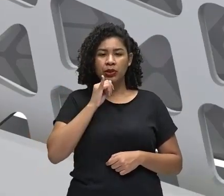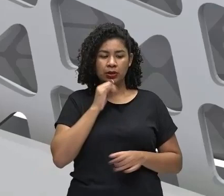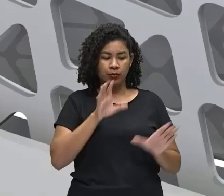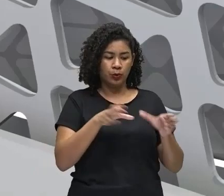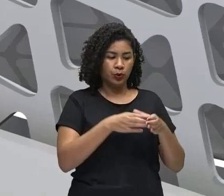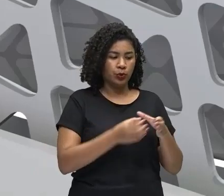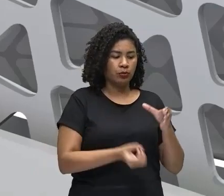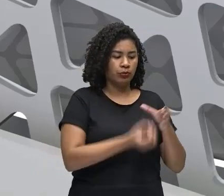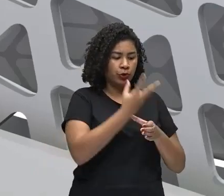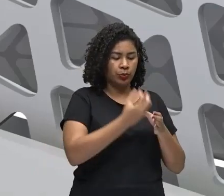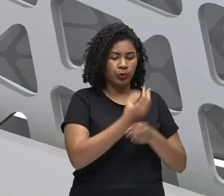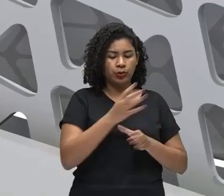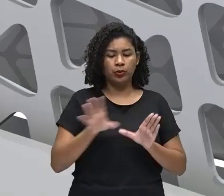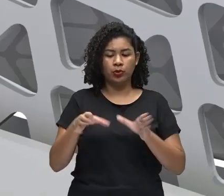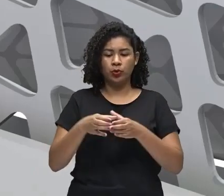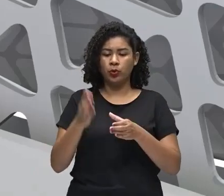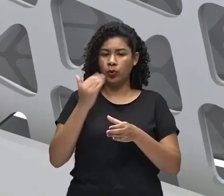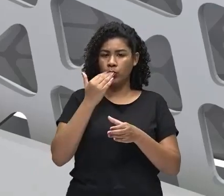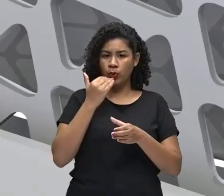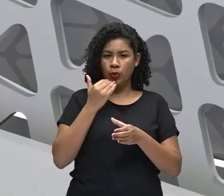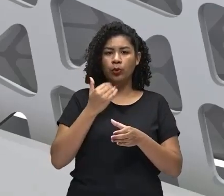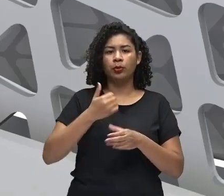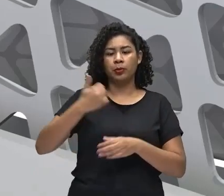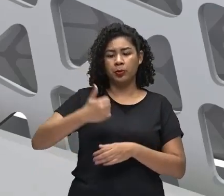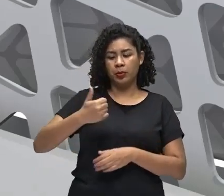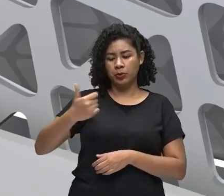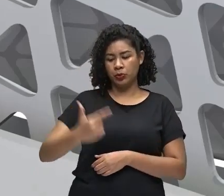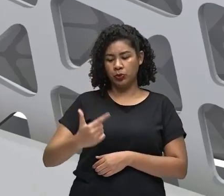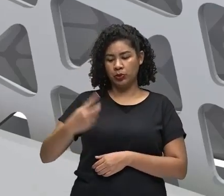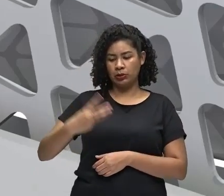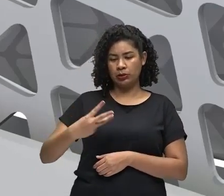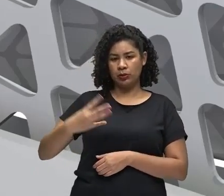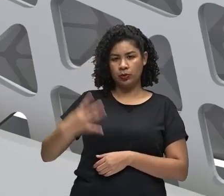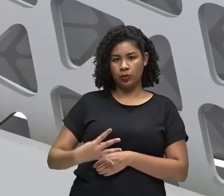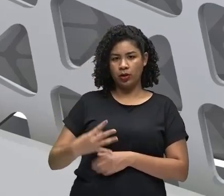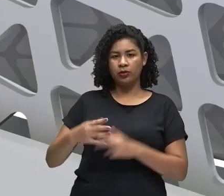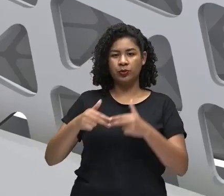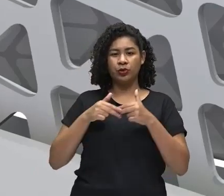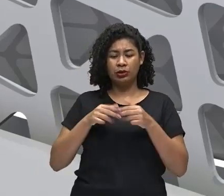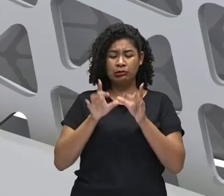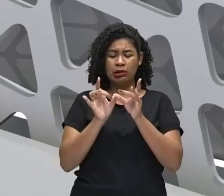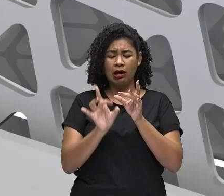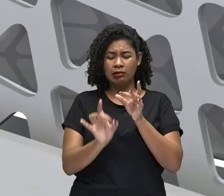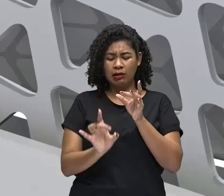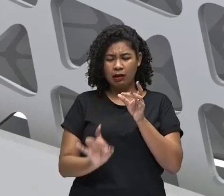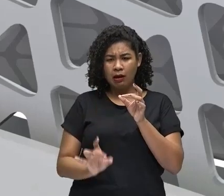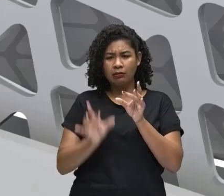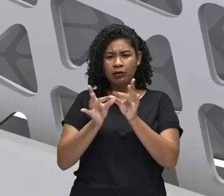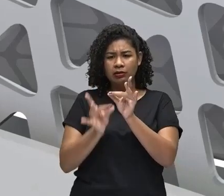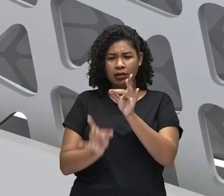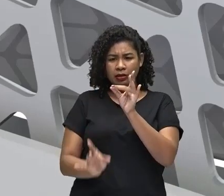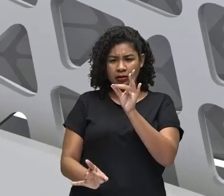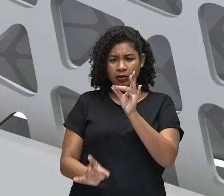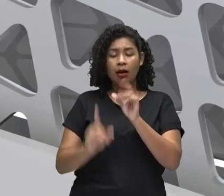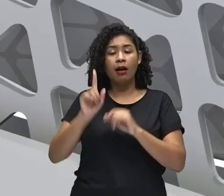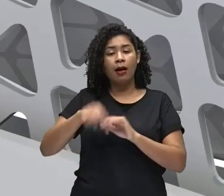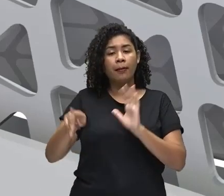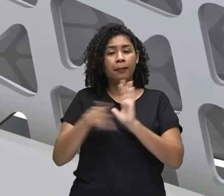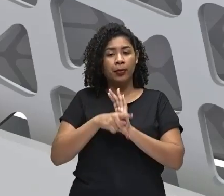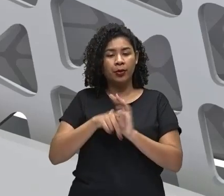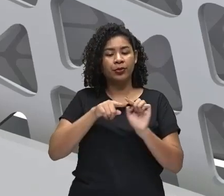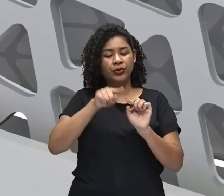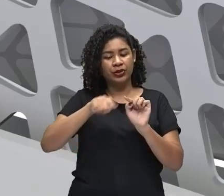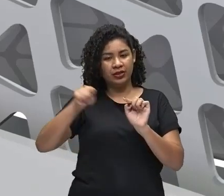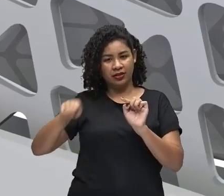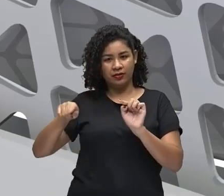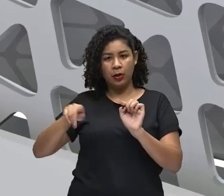Produtores, consumidores primários, secundários, cada um desses que eu estou falando é um nível trófico. Só que a gente encontra animais